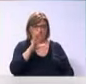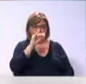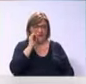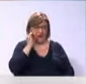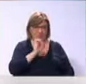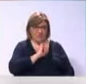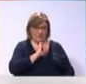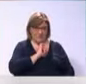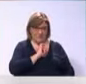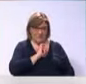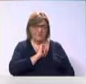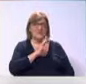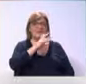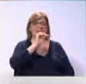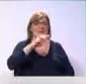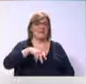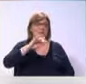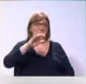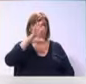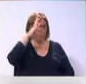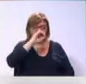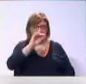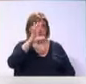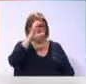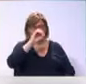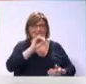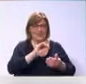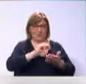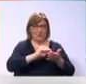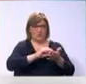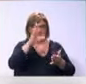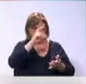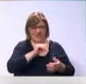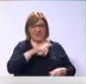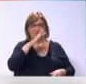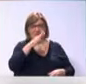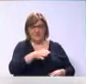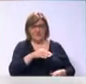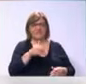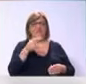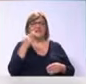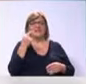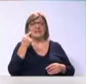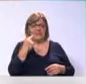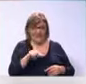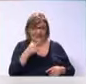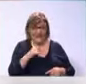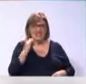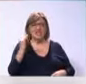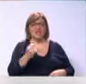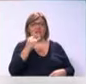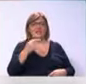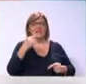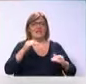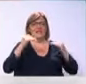pra mim de caminha quando o ministro eo secretário de estado alegadamente disseram que há instituições que